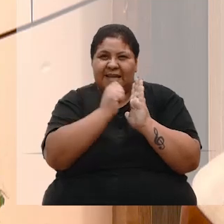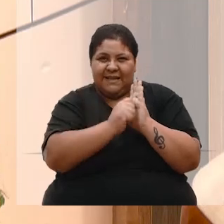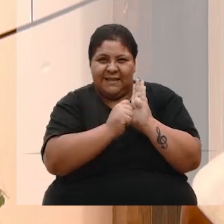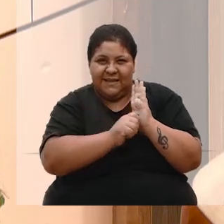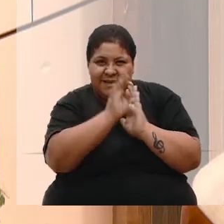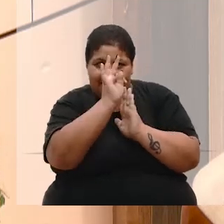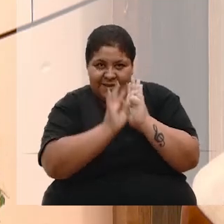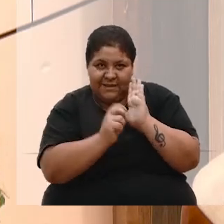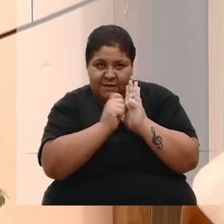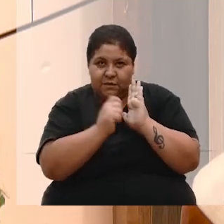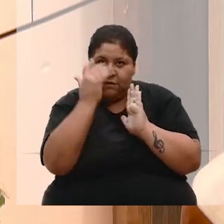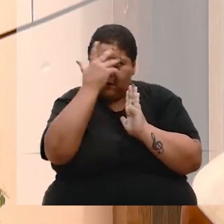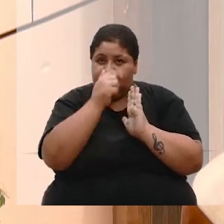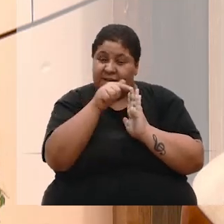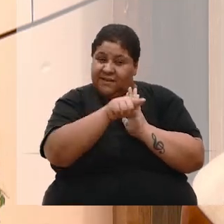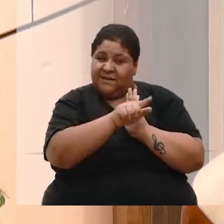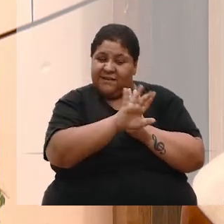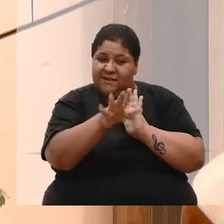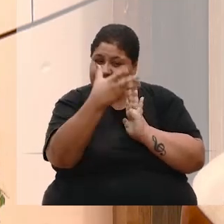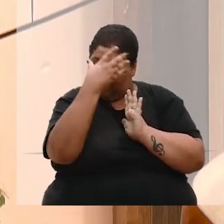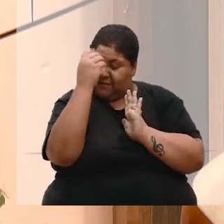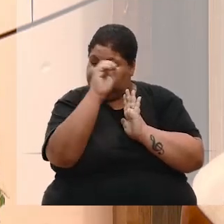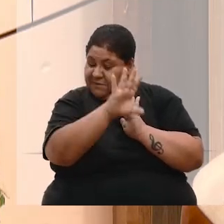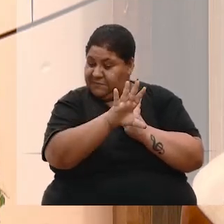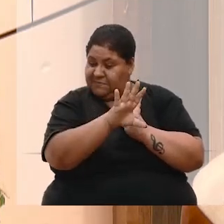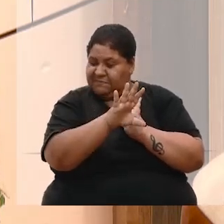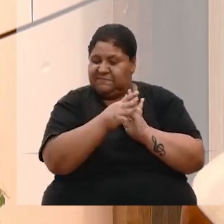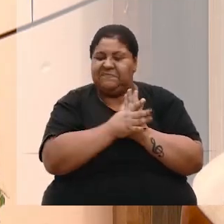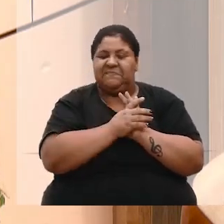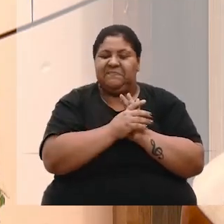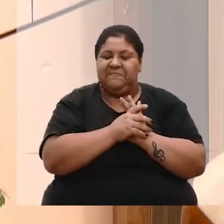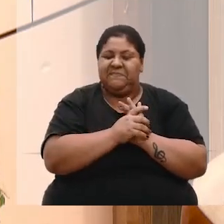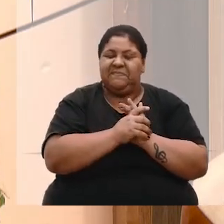né? Esse aí não veio, que eu esqueci depois que eu estava olhando.